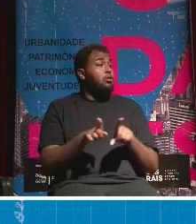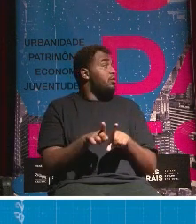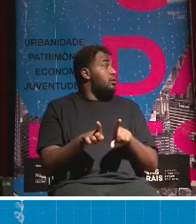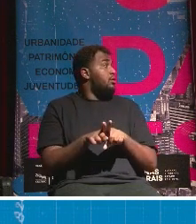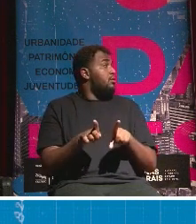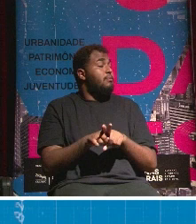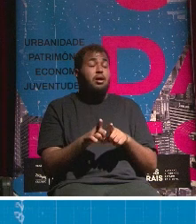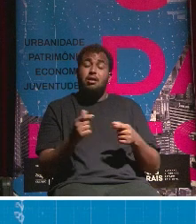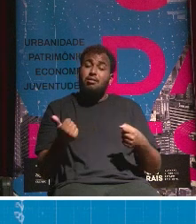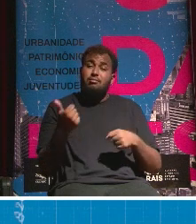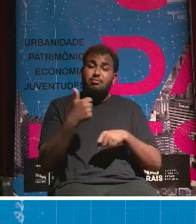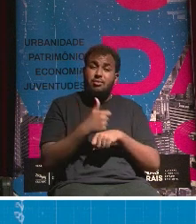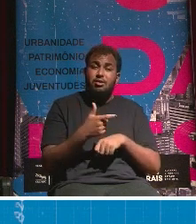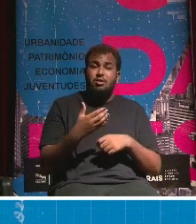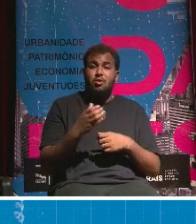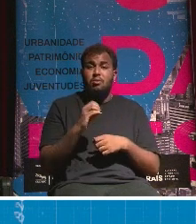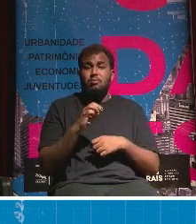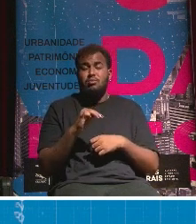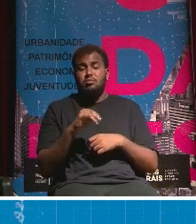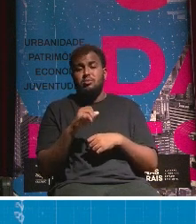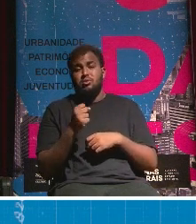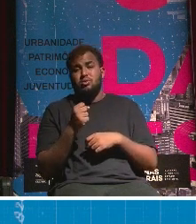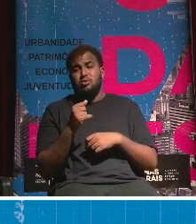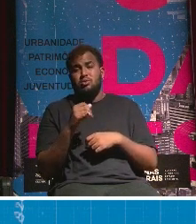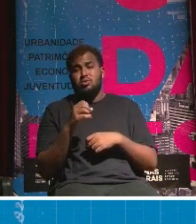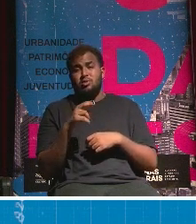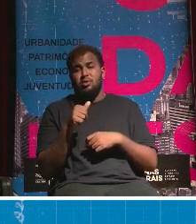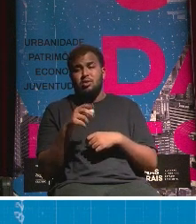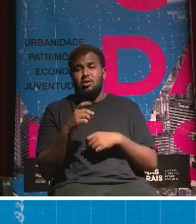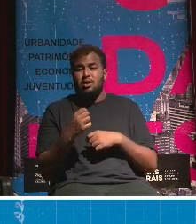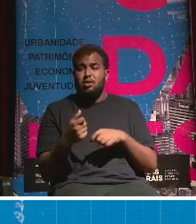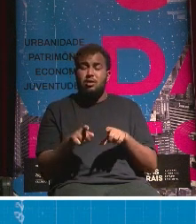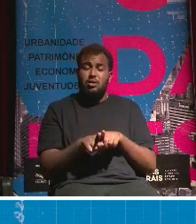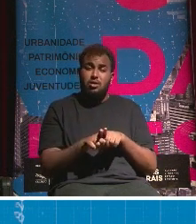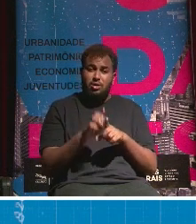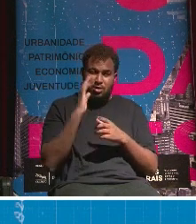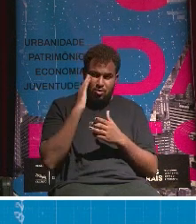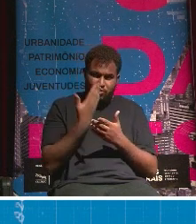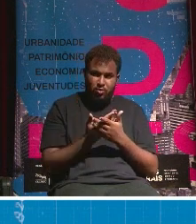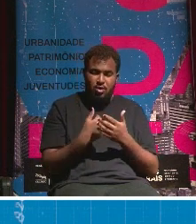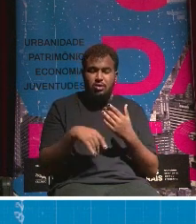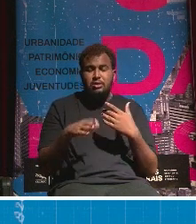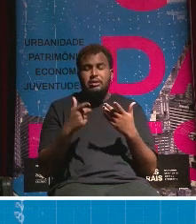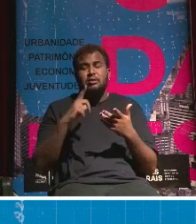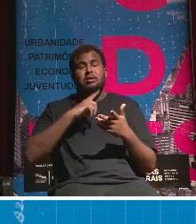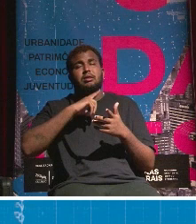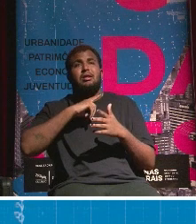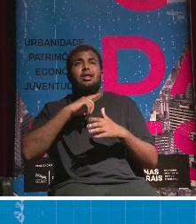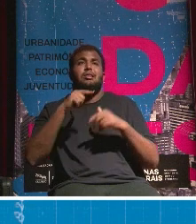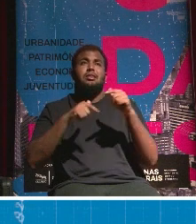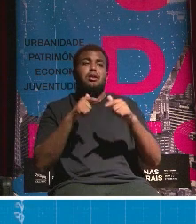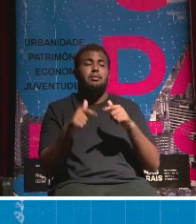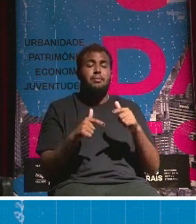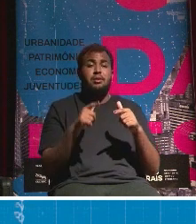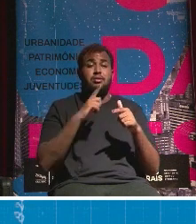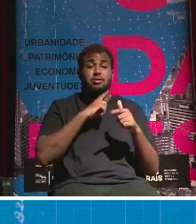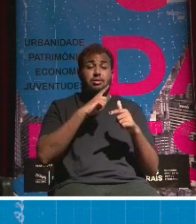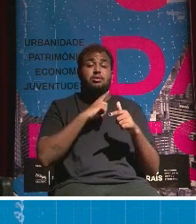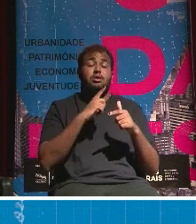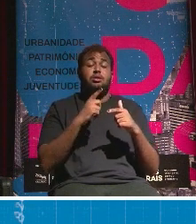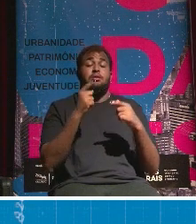com cargos comissionados, ou até aqueles interlocutores da sociedade civil que trabalham para lidar com o problema